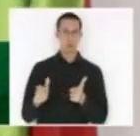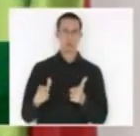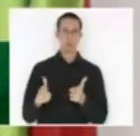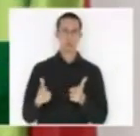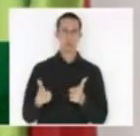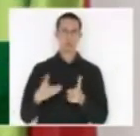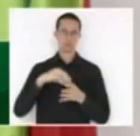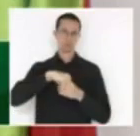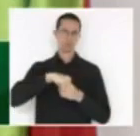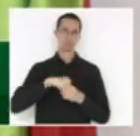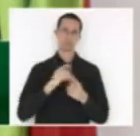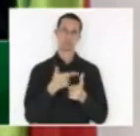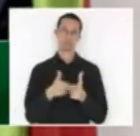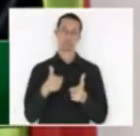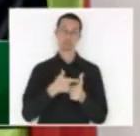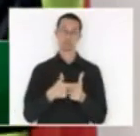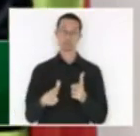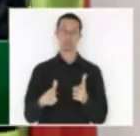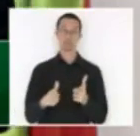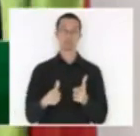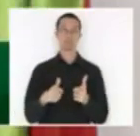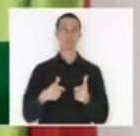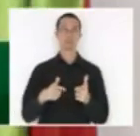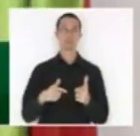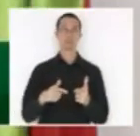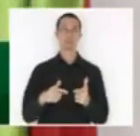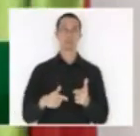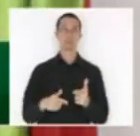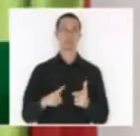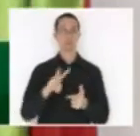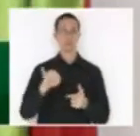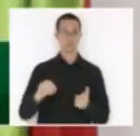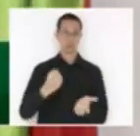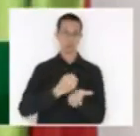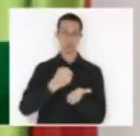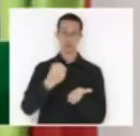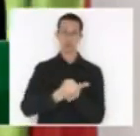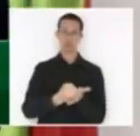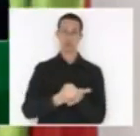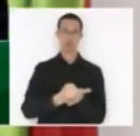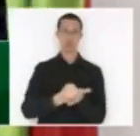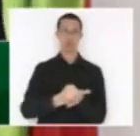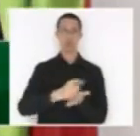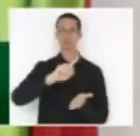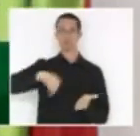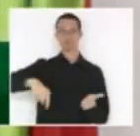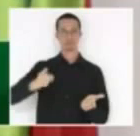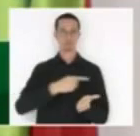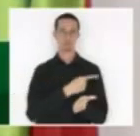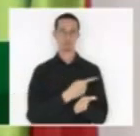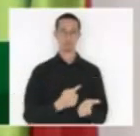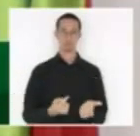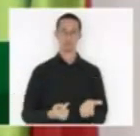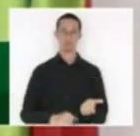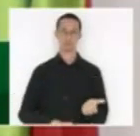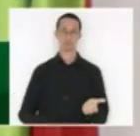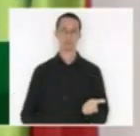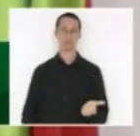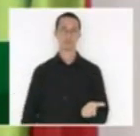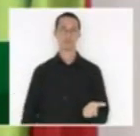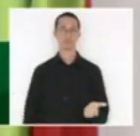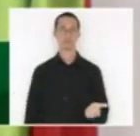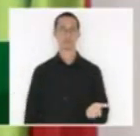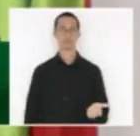já anunciado na imprensa, já rompeu o contrato com uma das empreiteiras. A gente